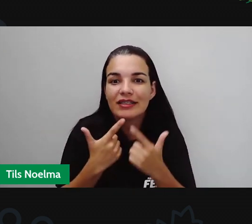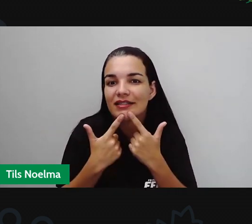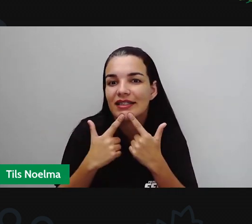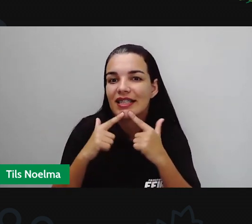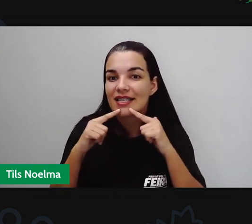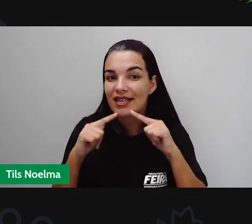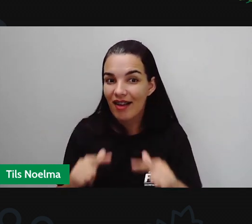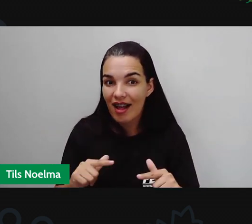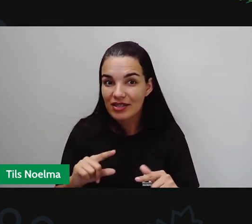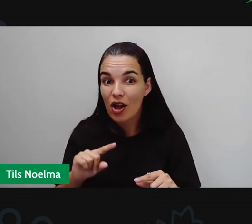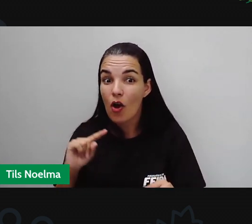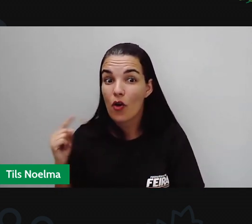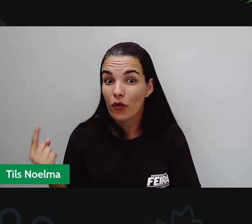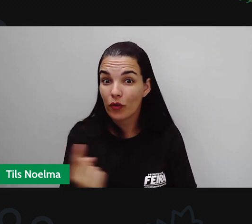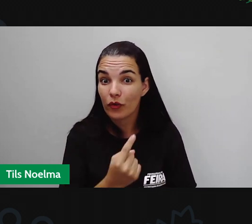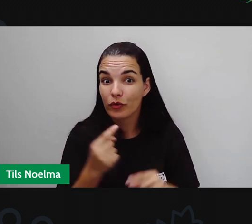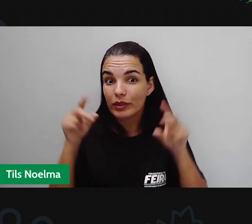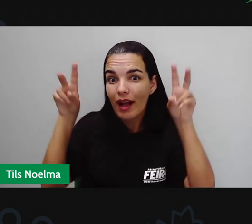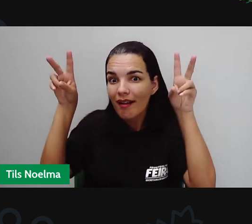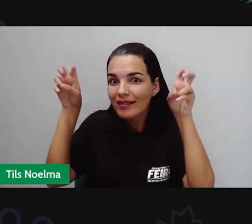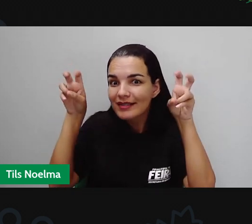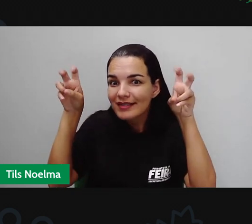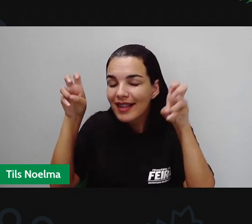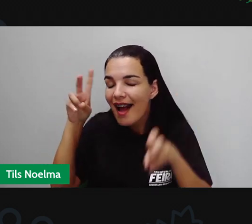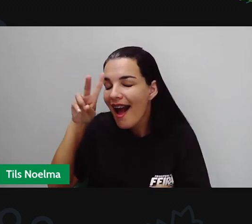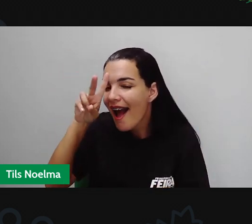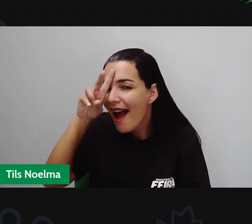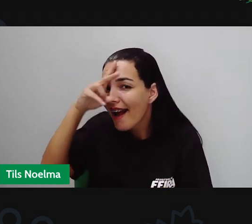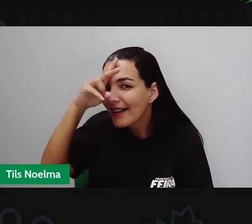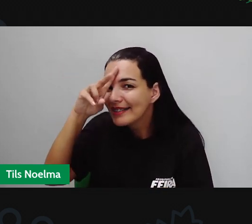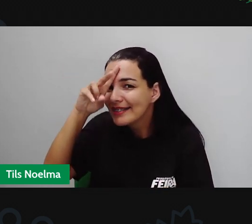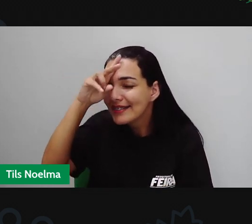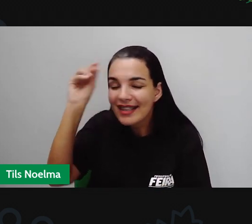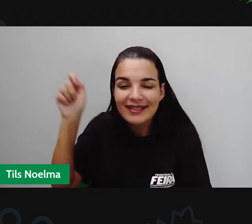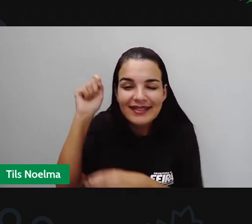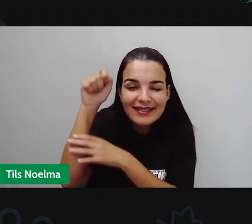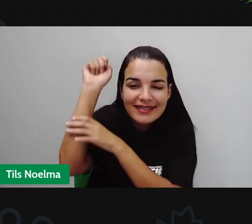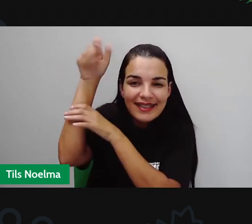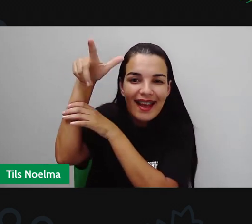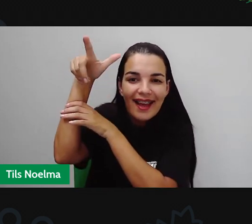e nós iremos falar sobre contos de fadas. Vamos lá?